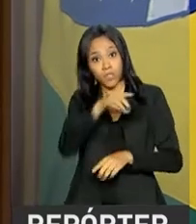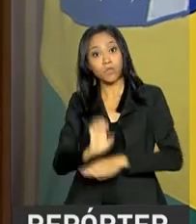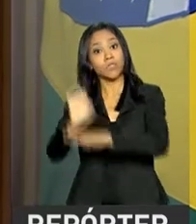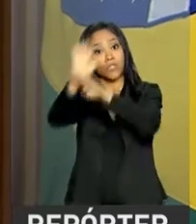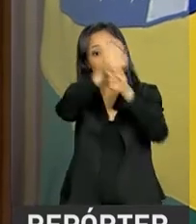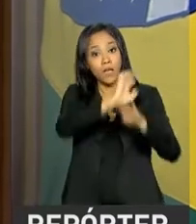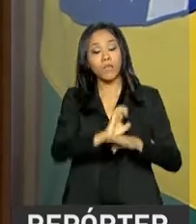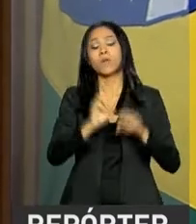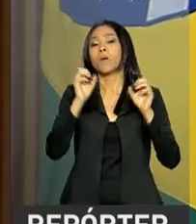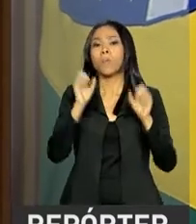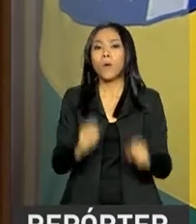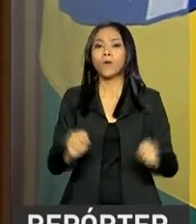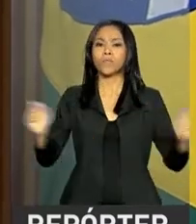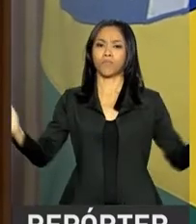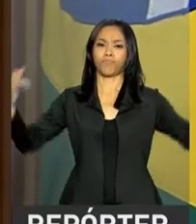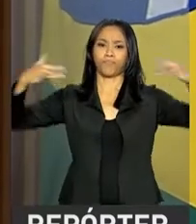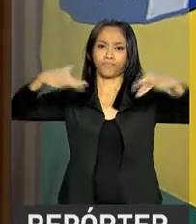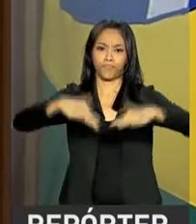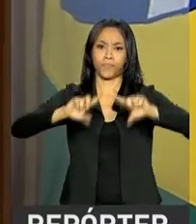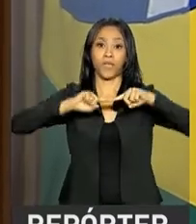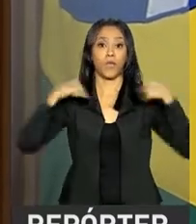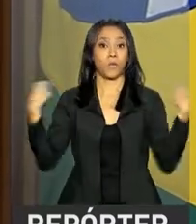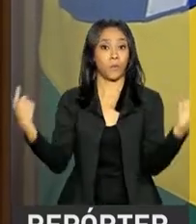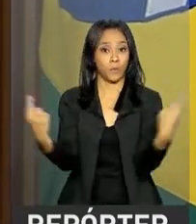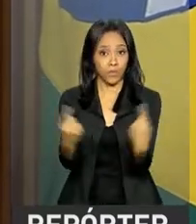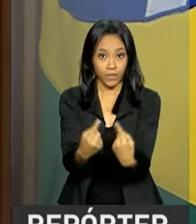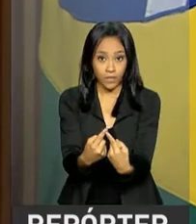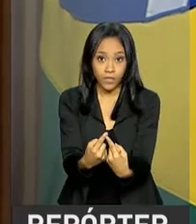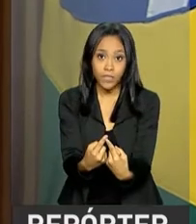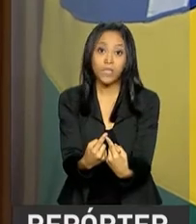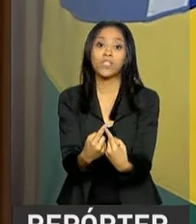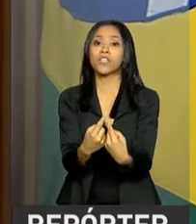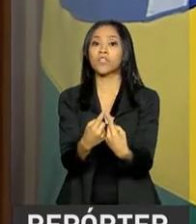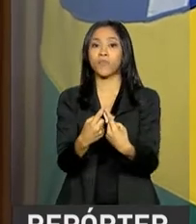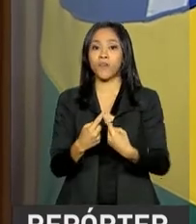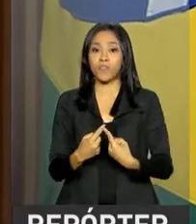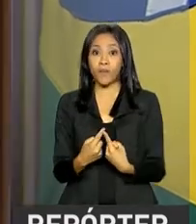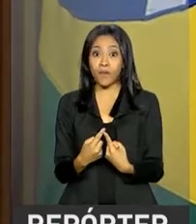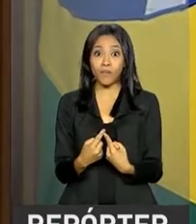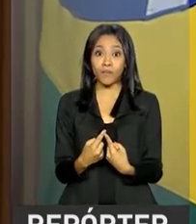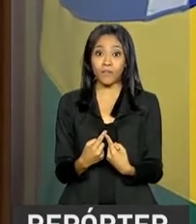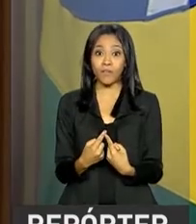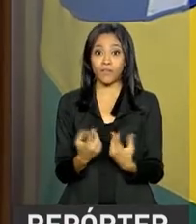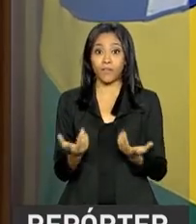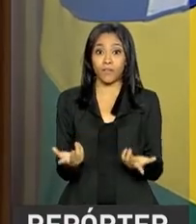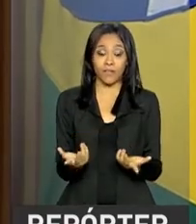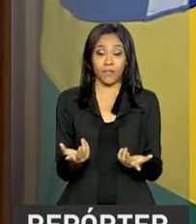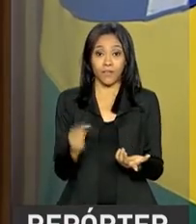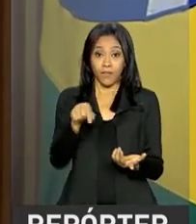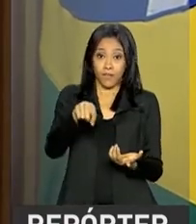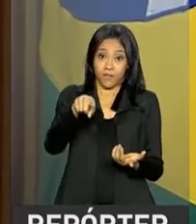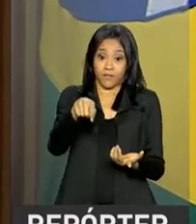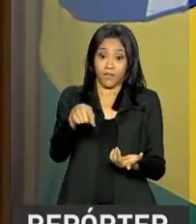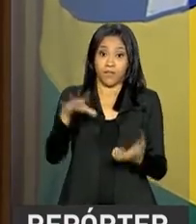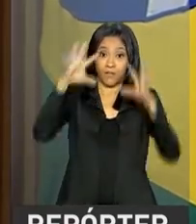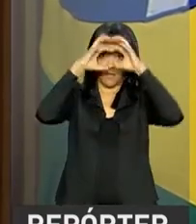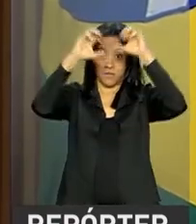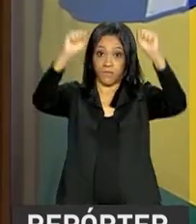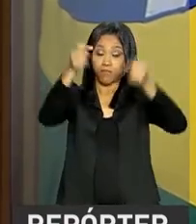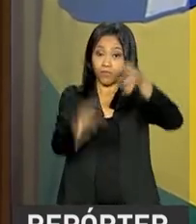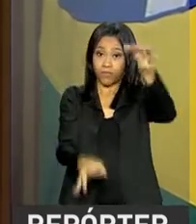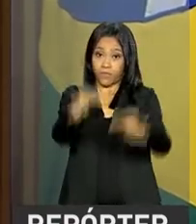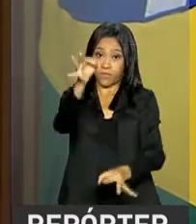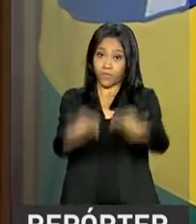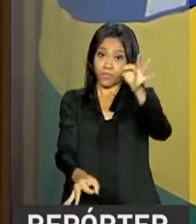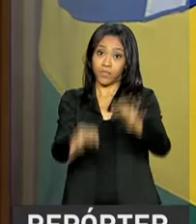as entidades todas a partir do ministério público local a partir do tribunal de justiça local